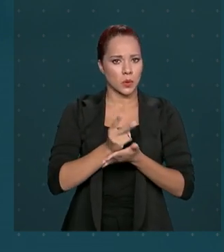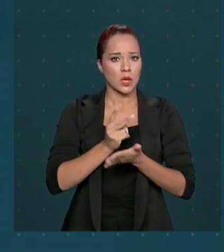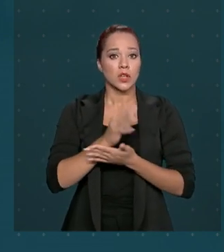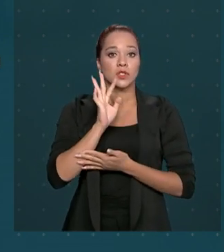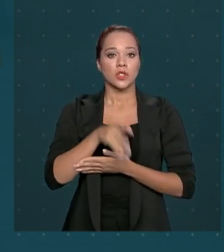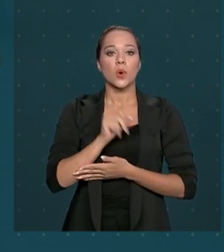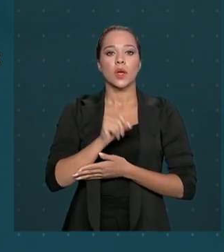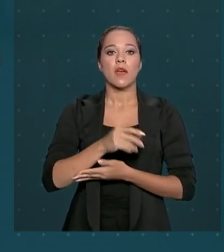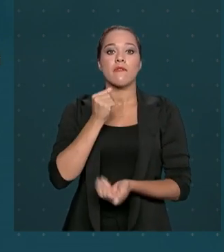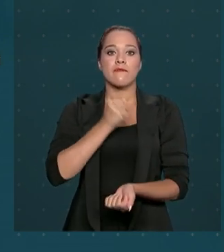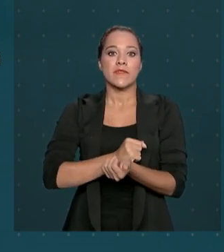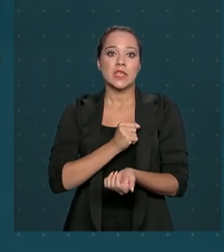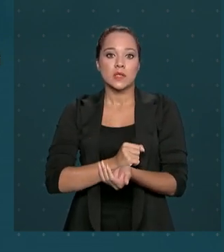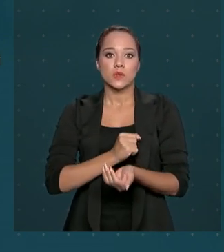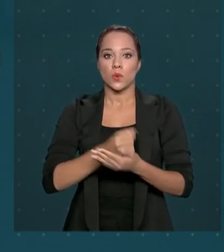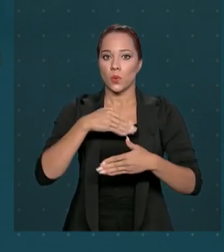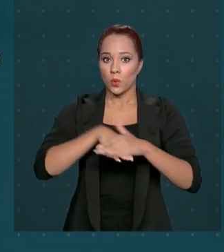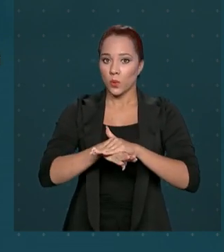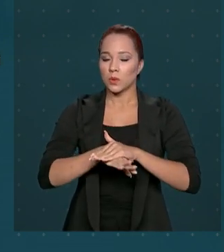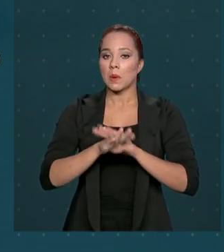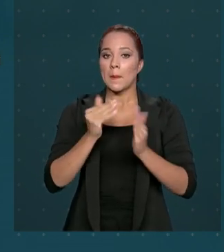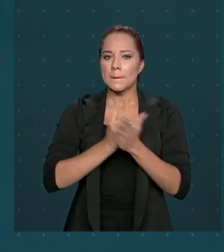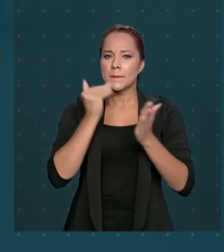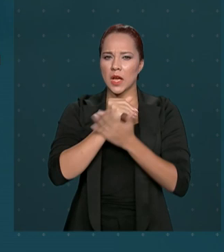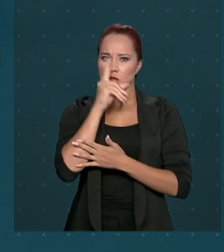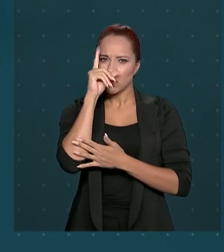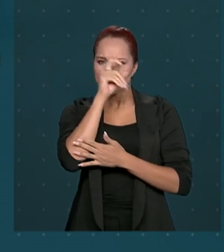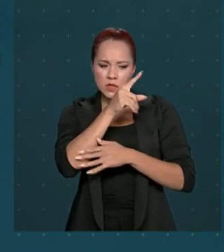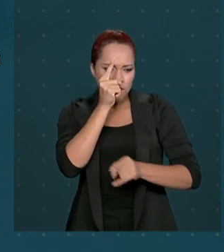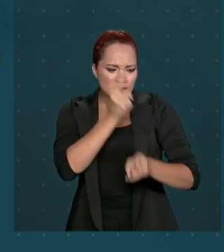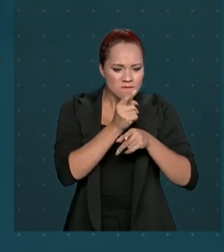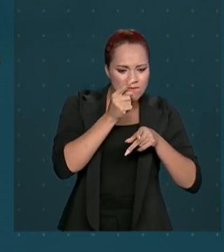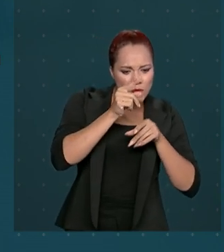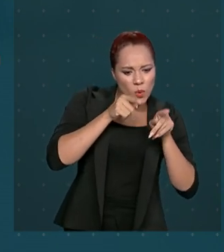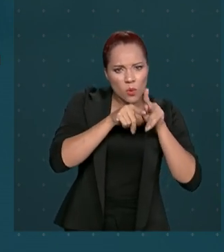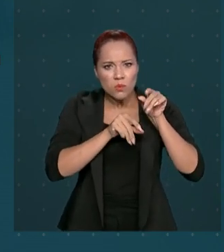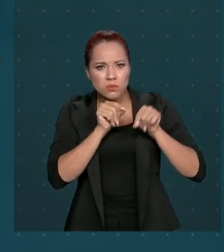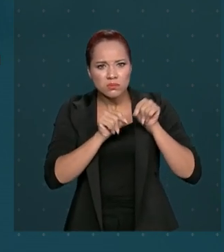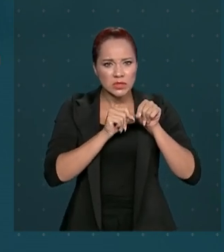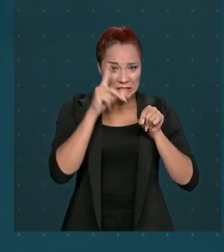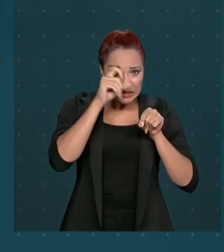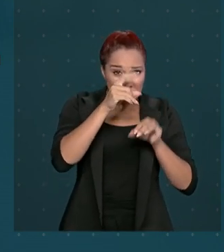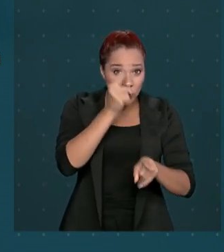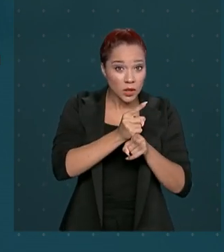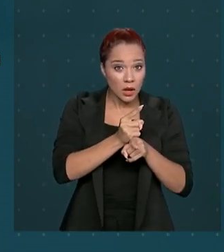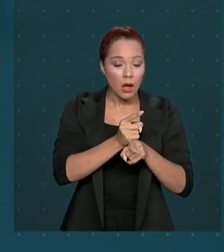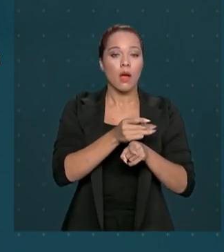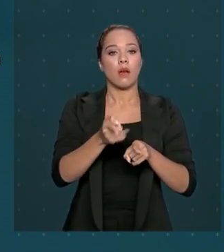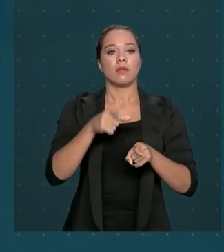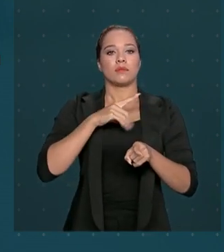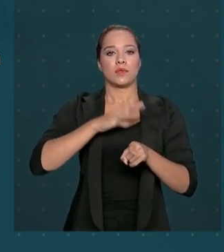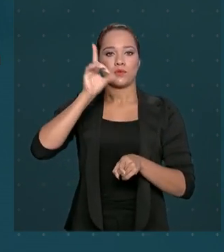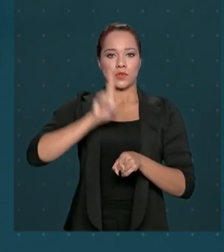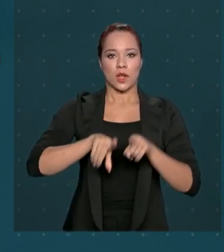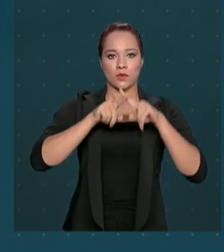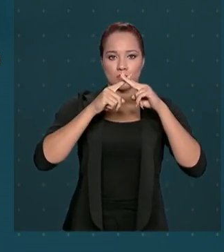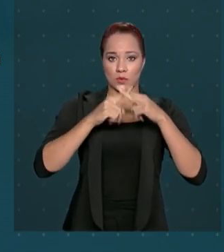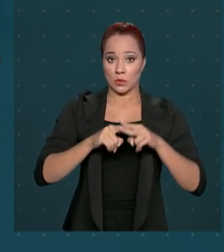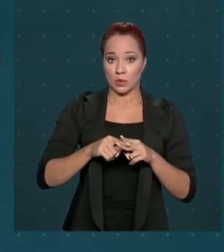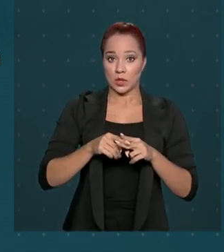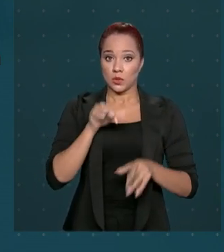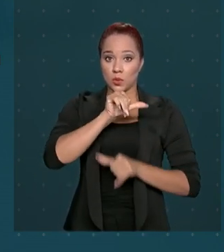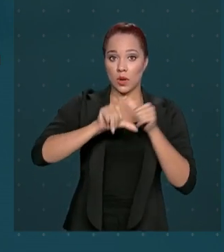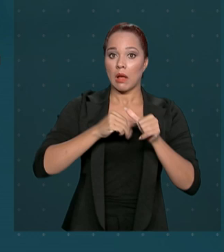chamados vícios ocultos, mais difíceis de serem percebidos, dão ao consumidor o direito de reparo em até